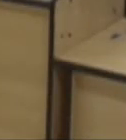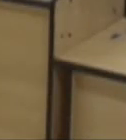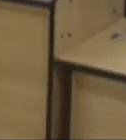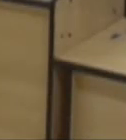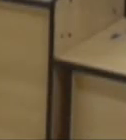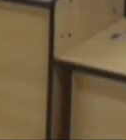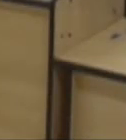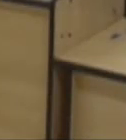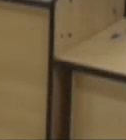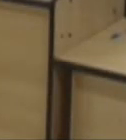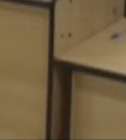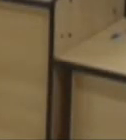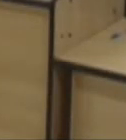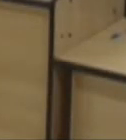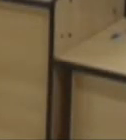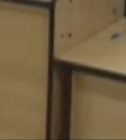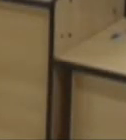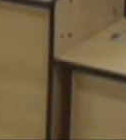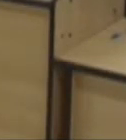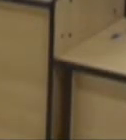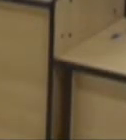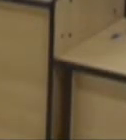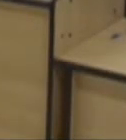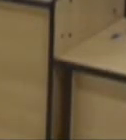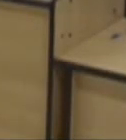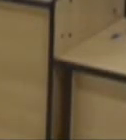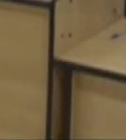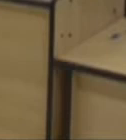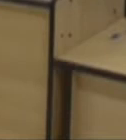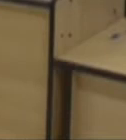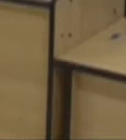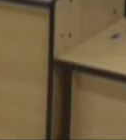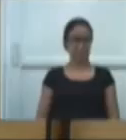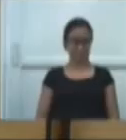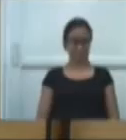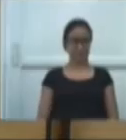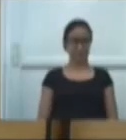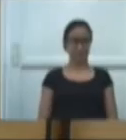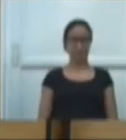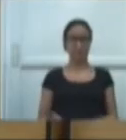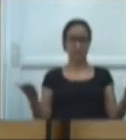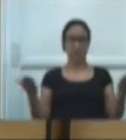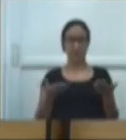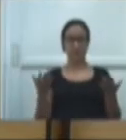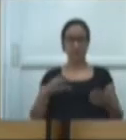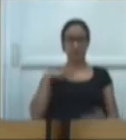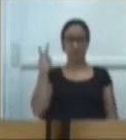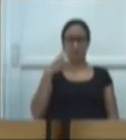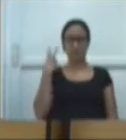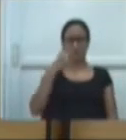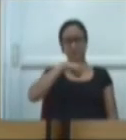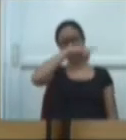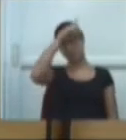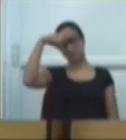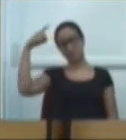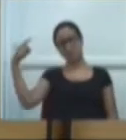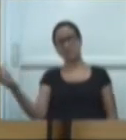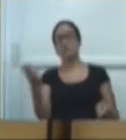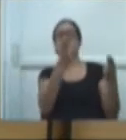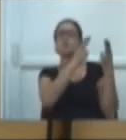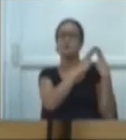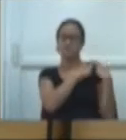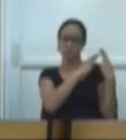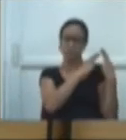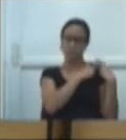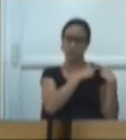E agora convidamos para fazer uso da palavra a autora da propositura, vereadora